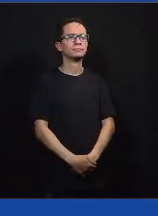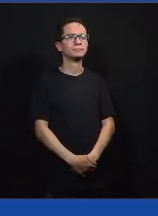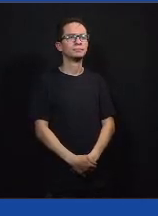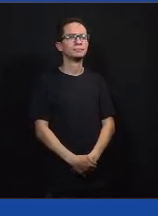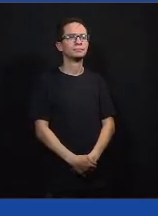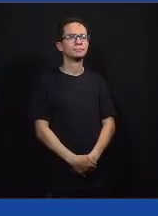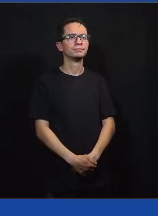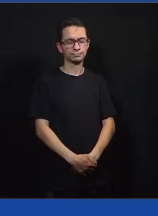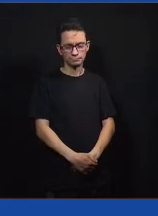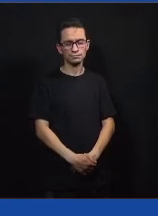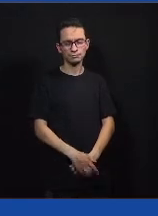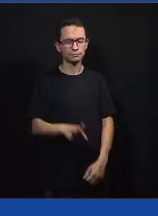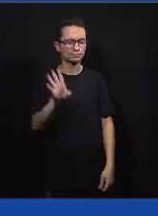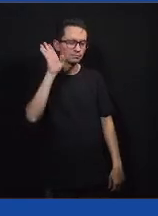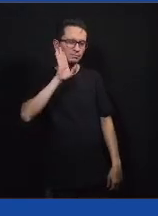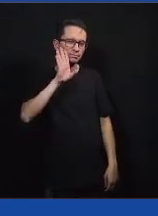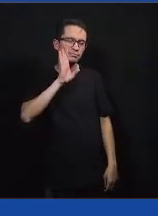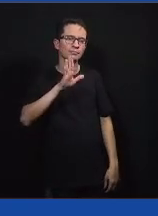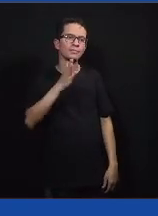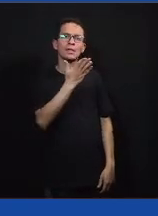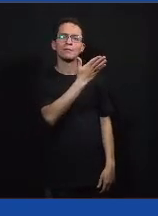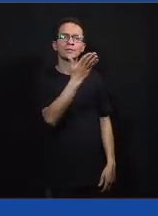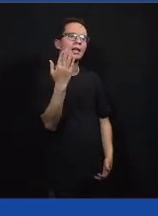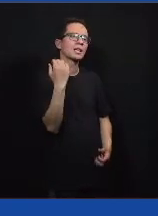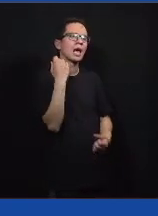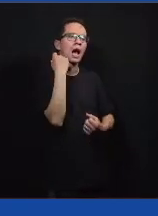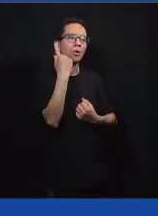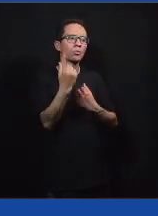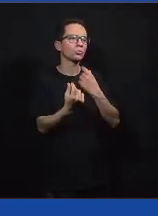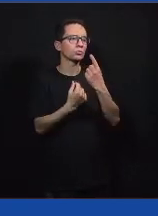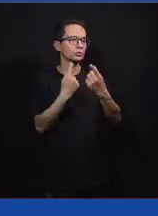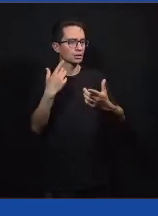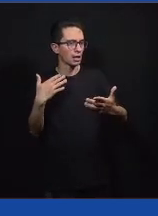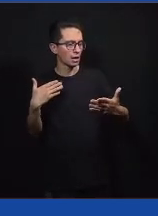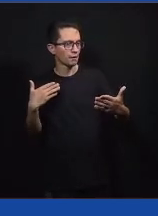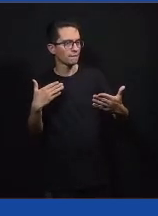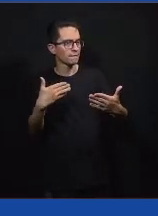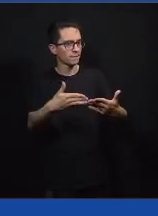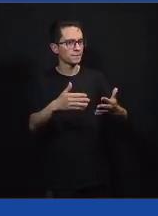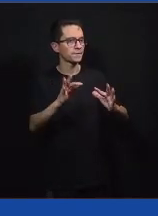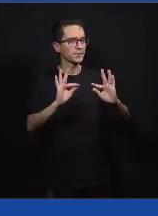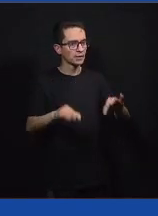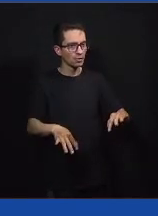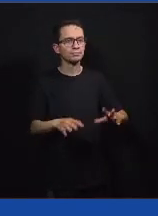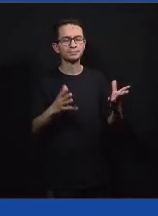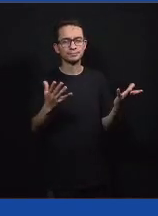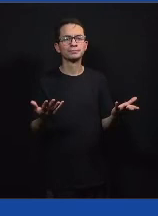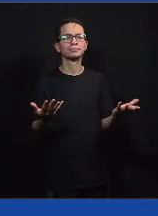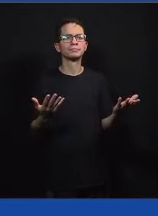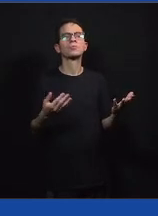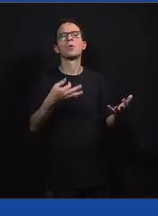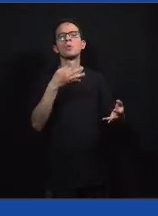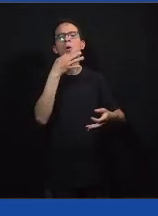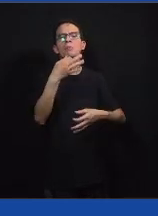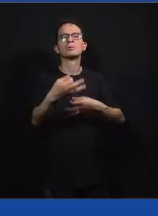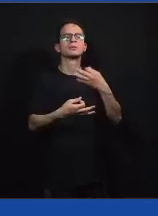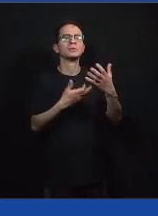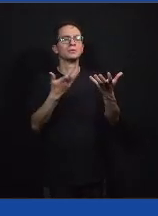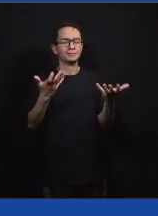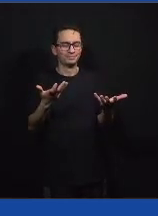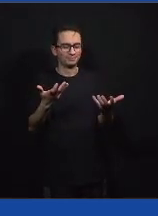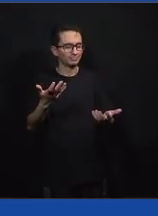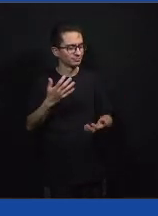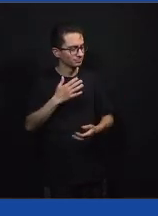é legal né enquanto pessoal vai aqui esquentando Nesse final eu ia fazer um comentário que